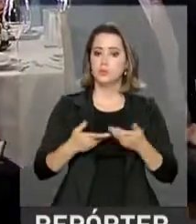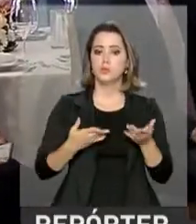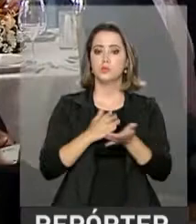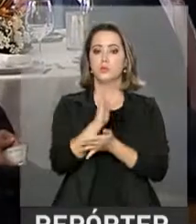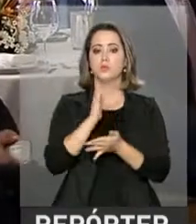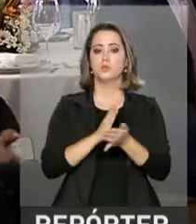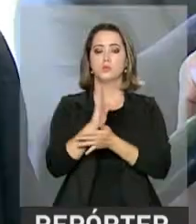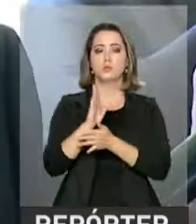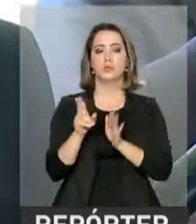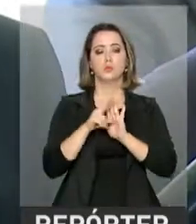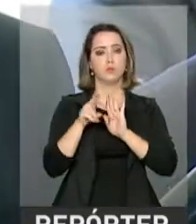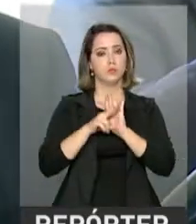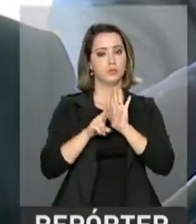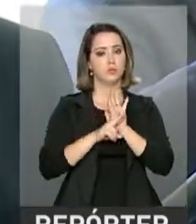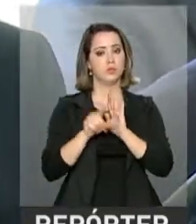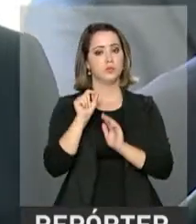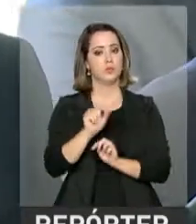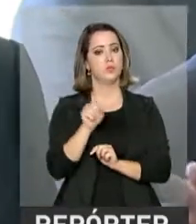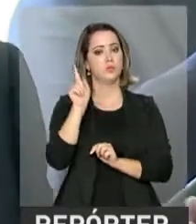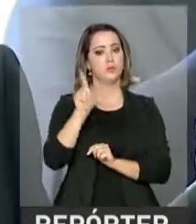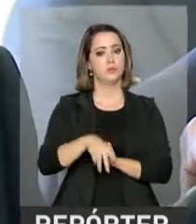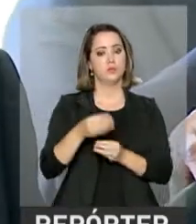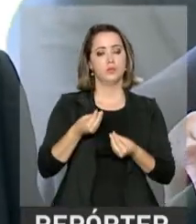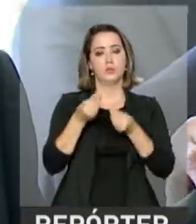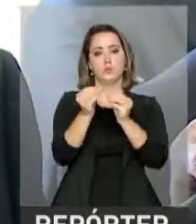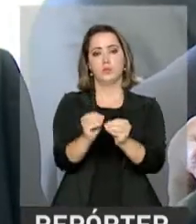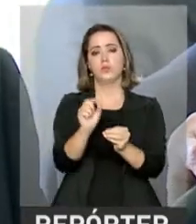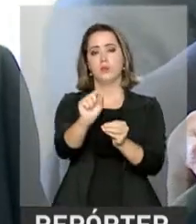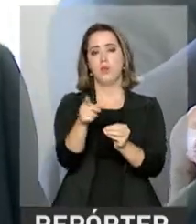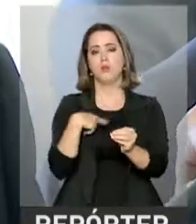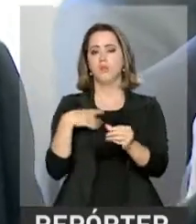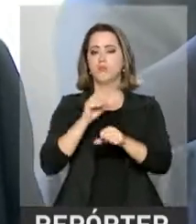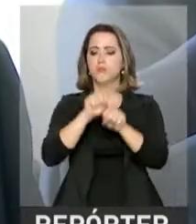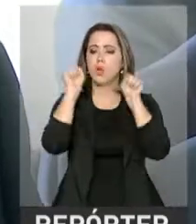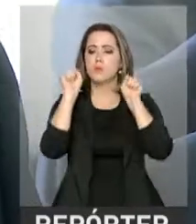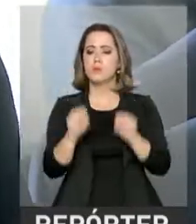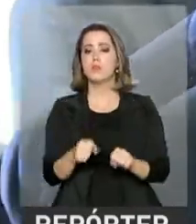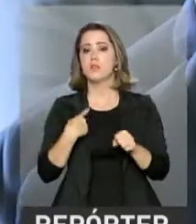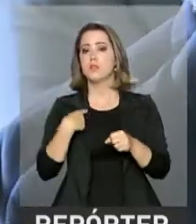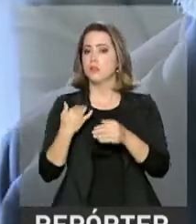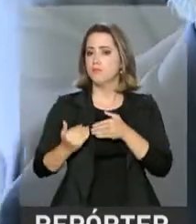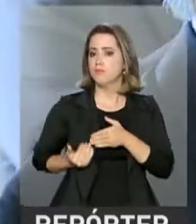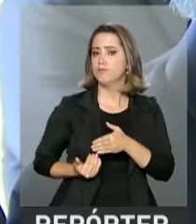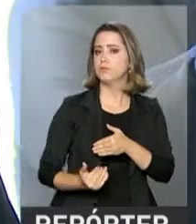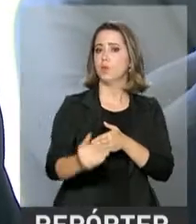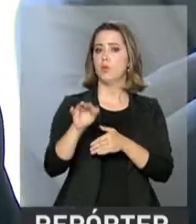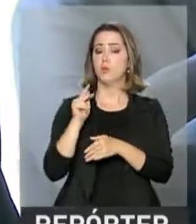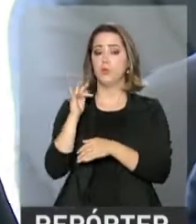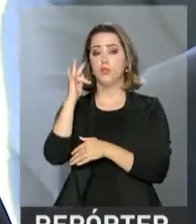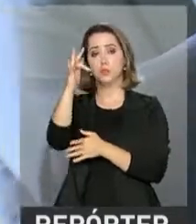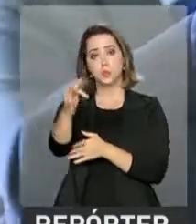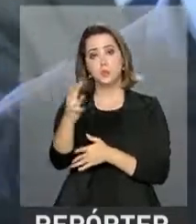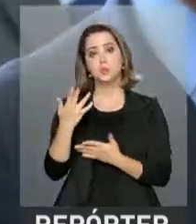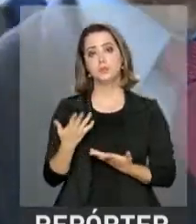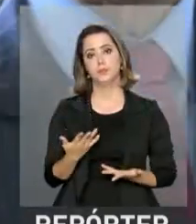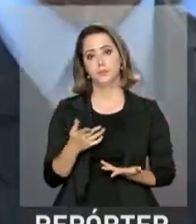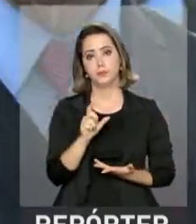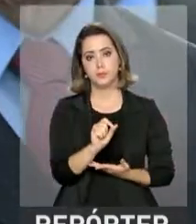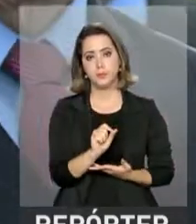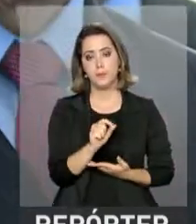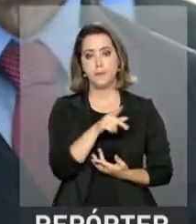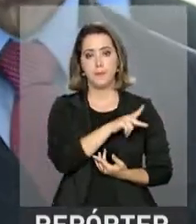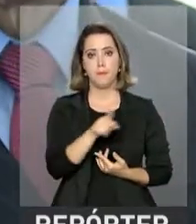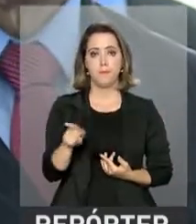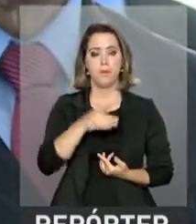aprovação da reforma o que segundo ele vai garantir o sistema previdenciário que para as próximas gerações o